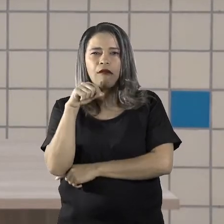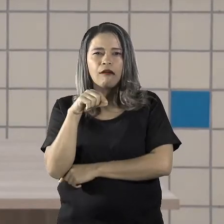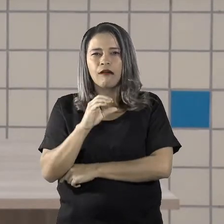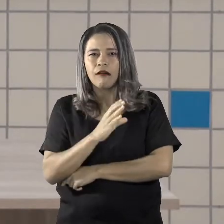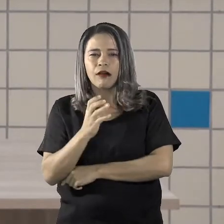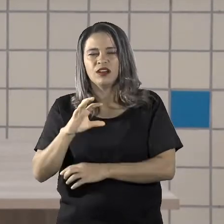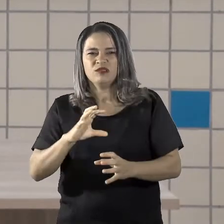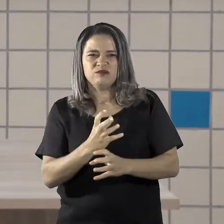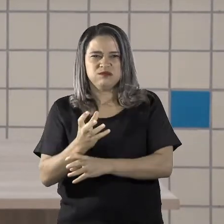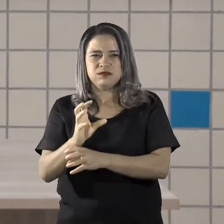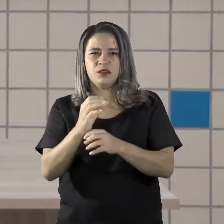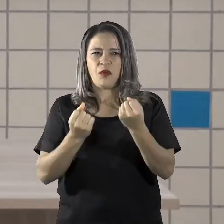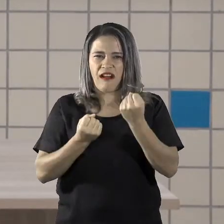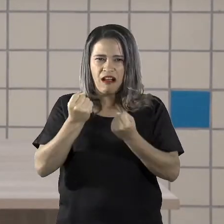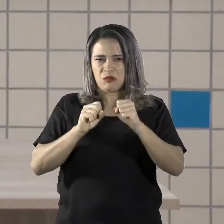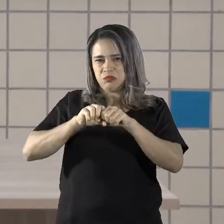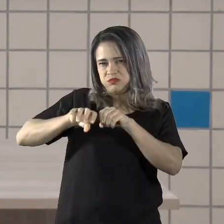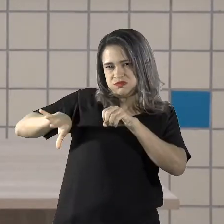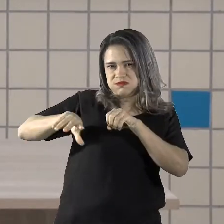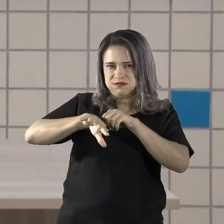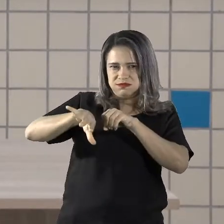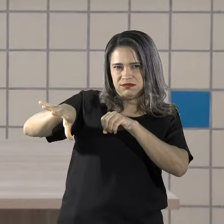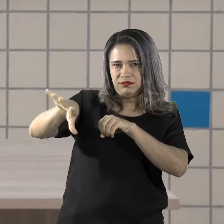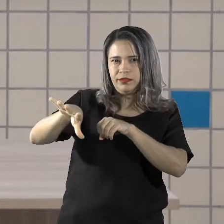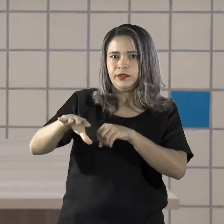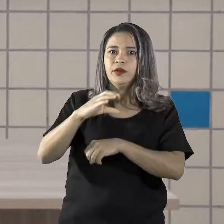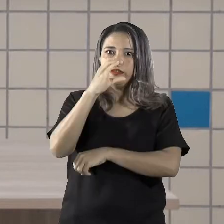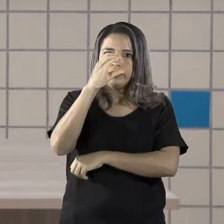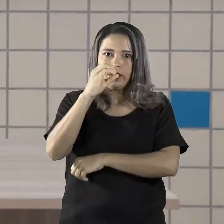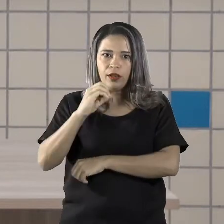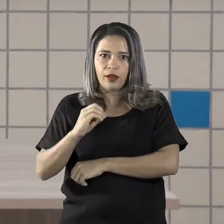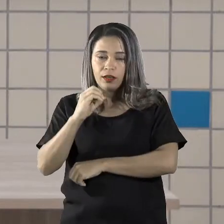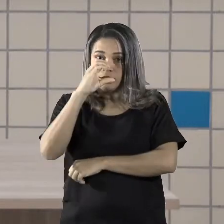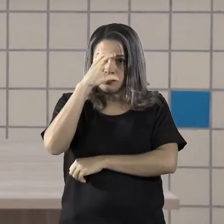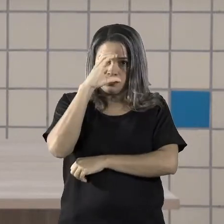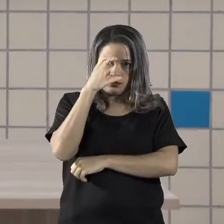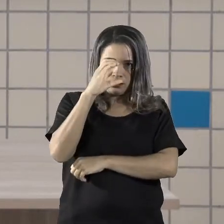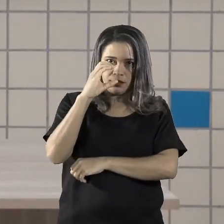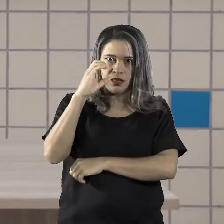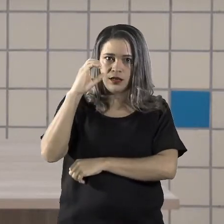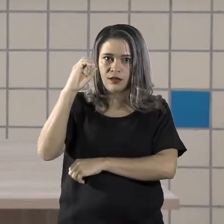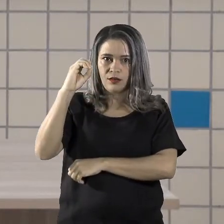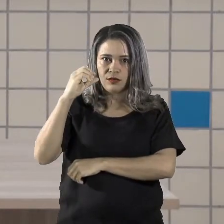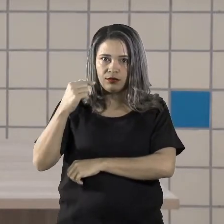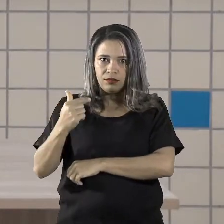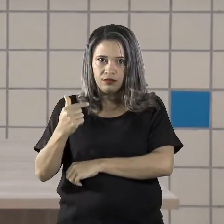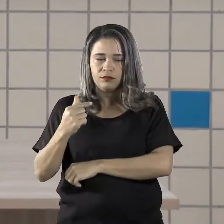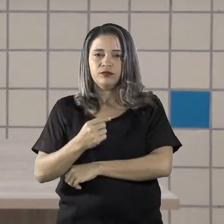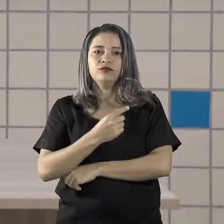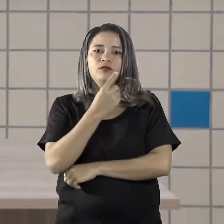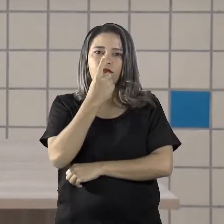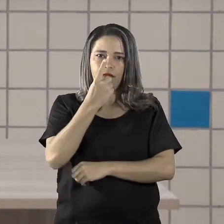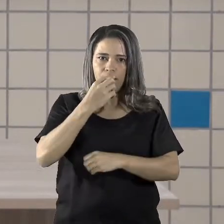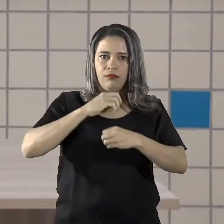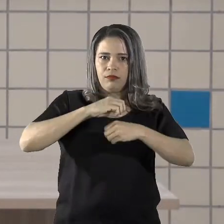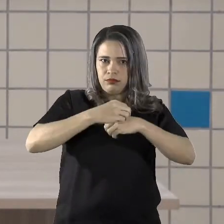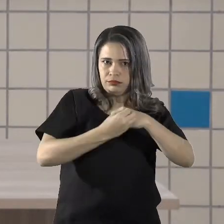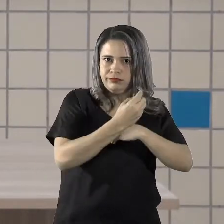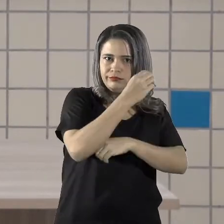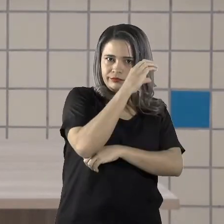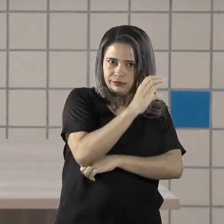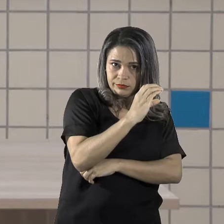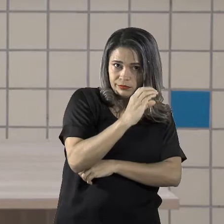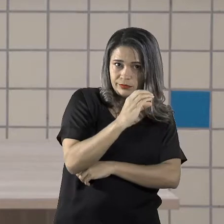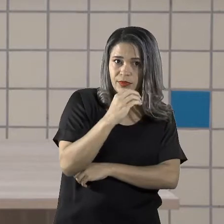pelo CO2. O CO2 é representado por quem? Uma molécula de carbono e duas de oxigênio, que nós chamamos de gás